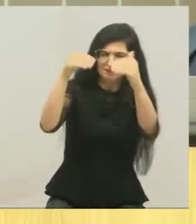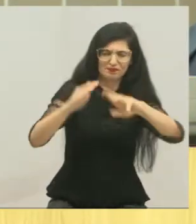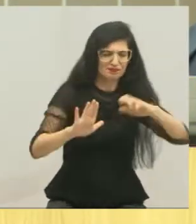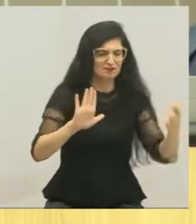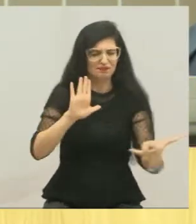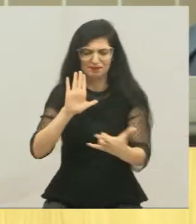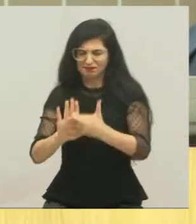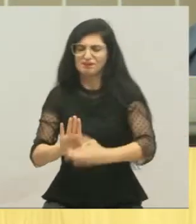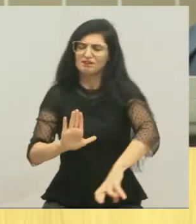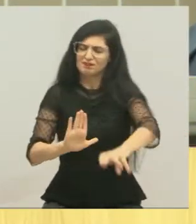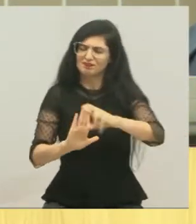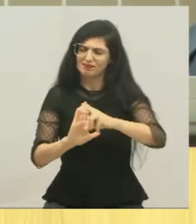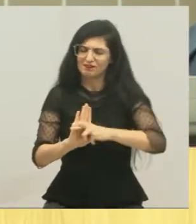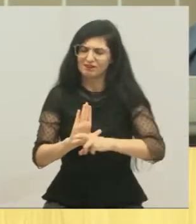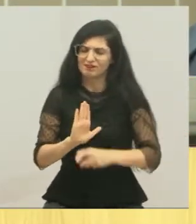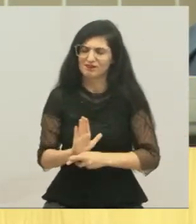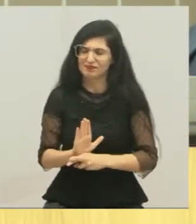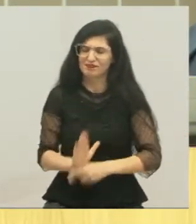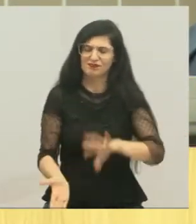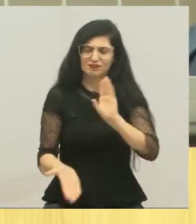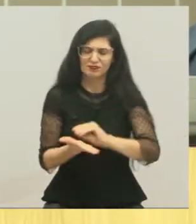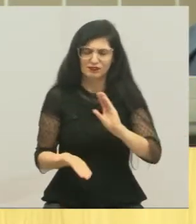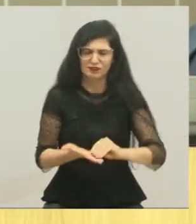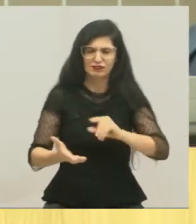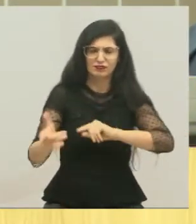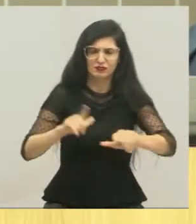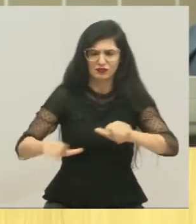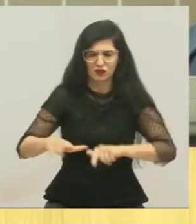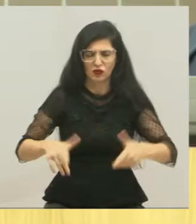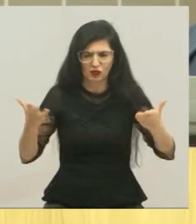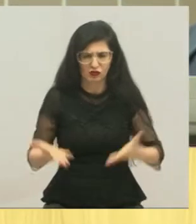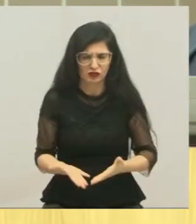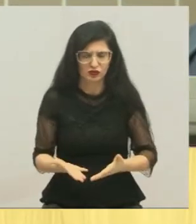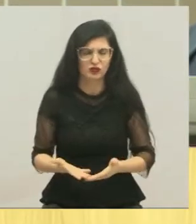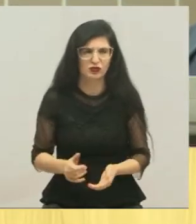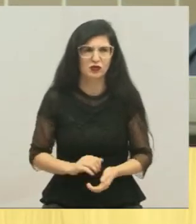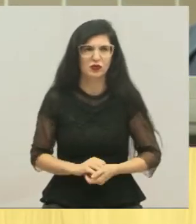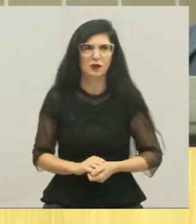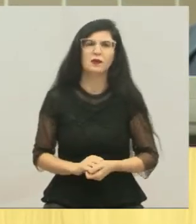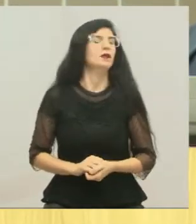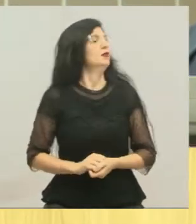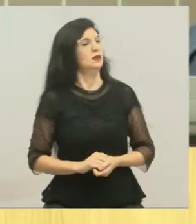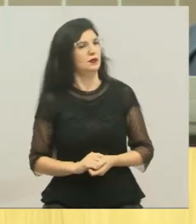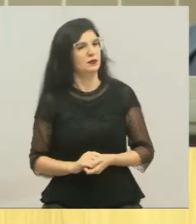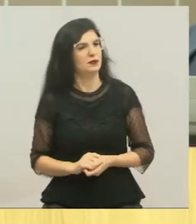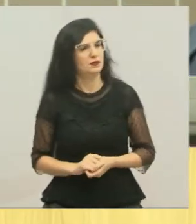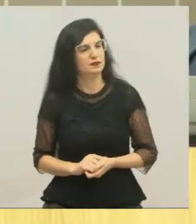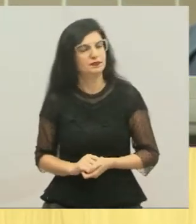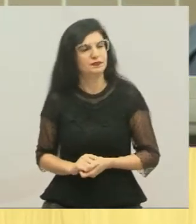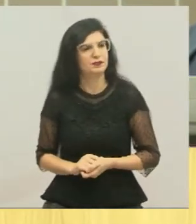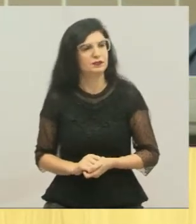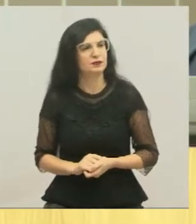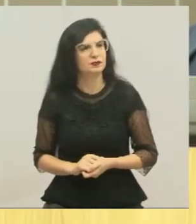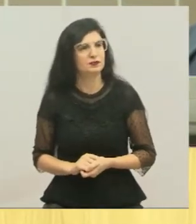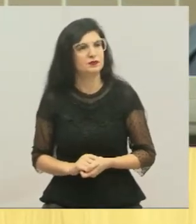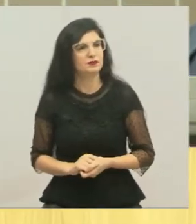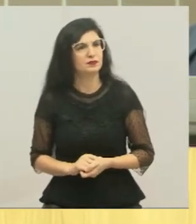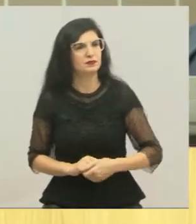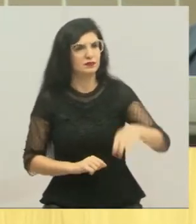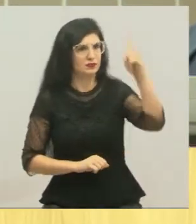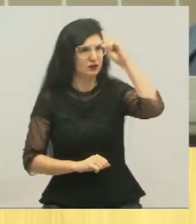as formalidades regimentais, seja consternado o trabalho dessa sessão o registro de moção comemorativa ao Dia